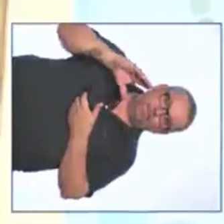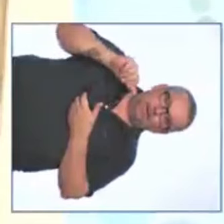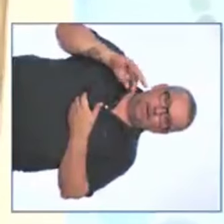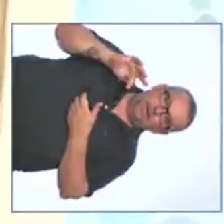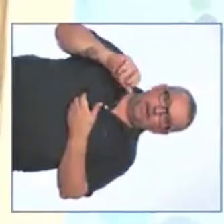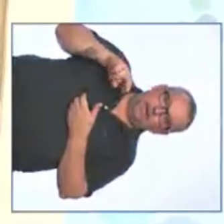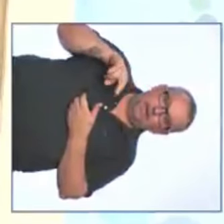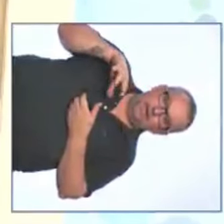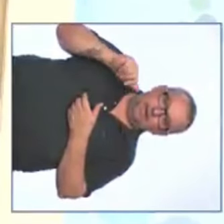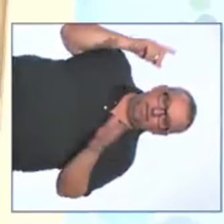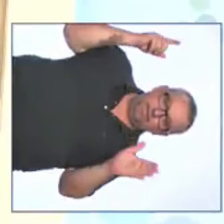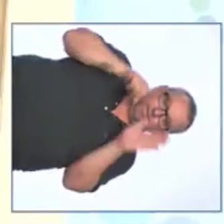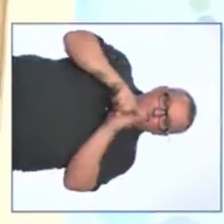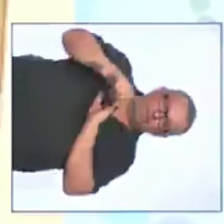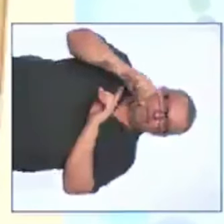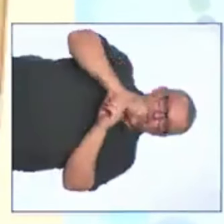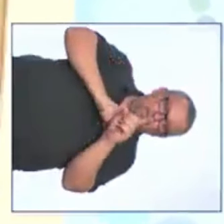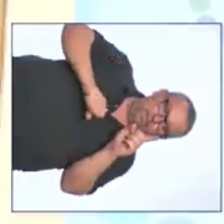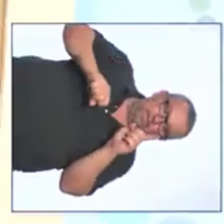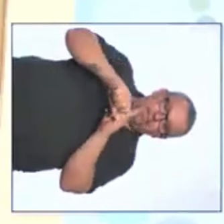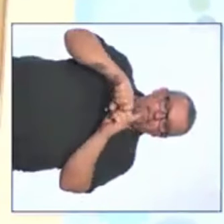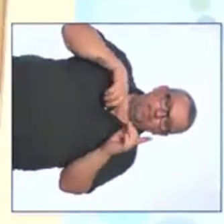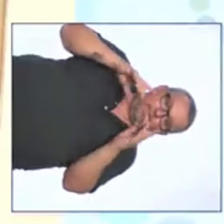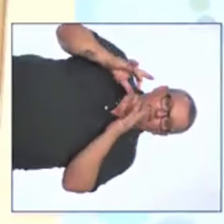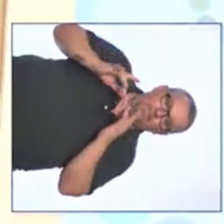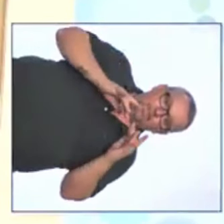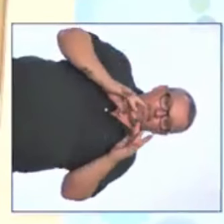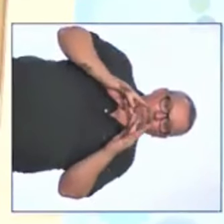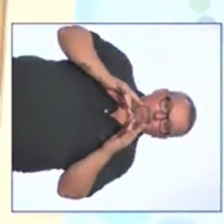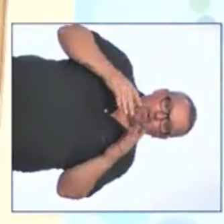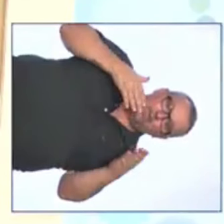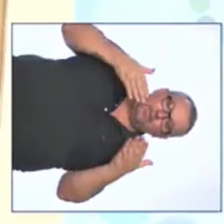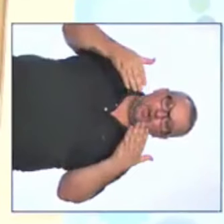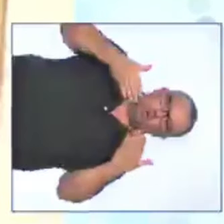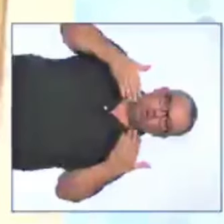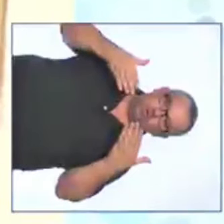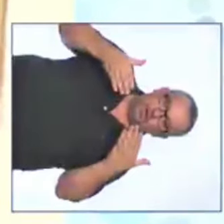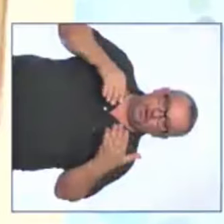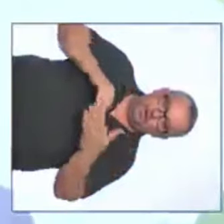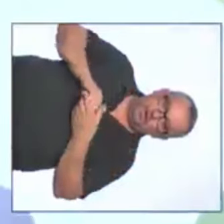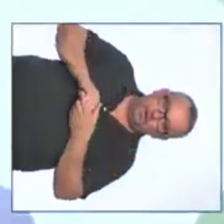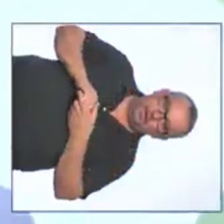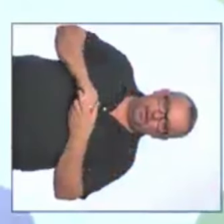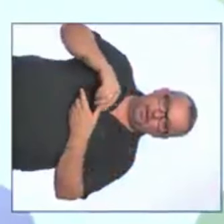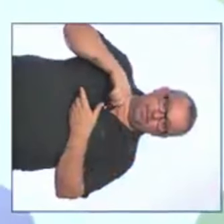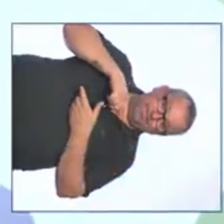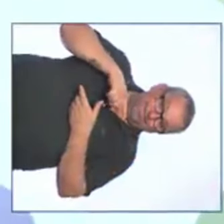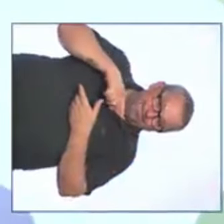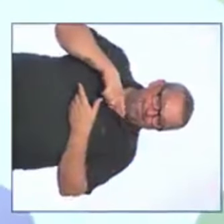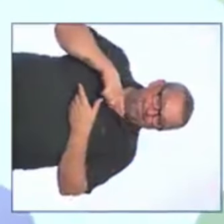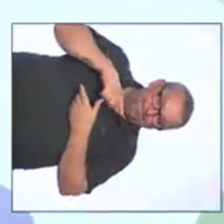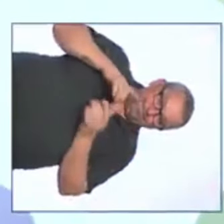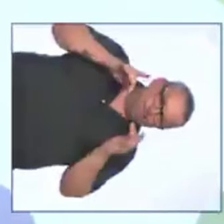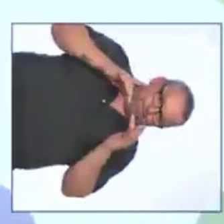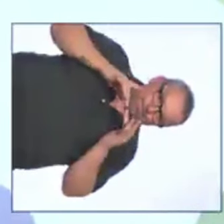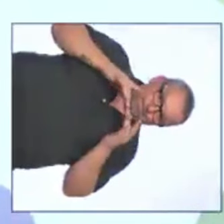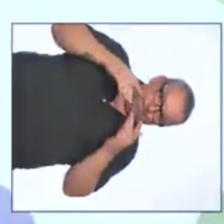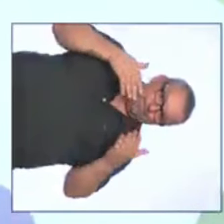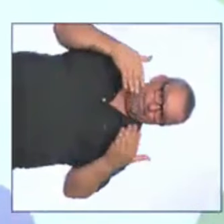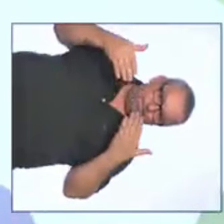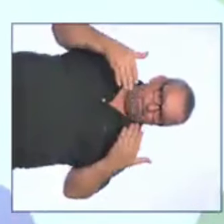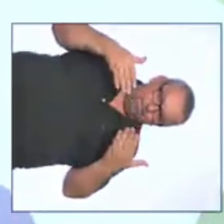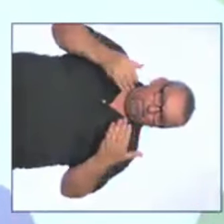perguntando se a sociologia tem relação com a psicologia ela tem tá por causa que o que